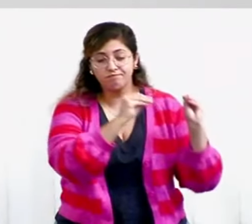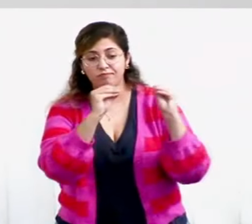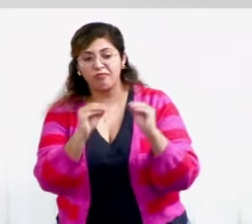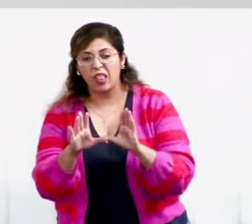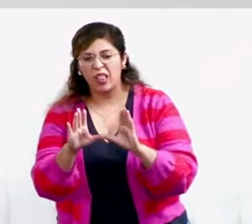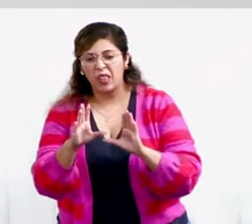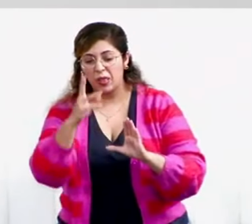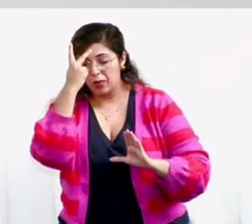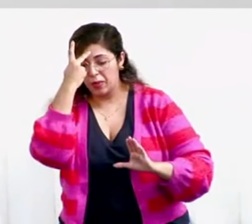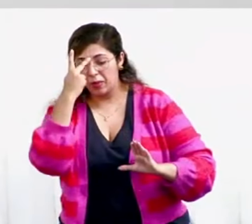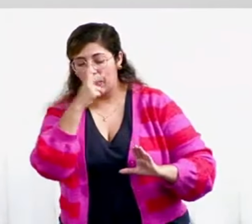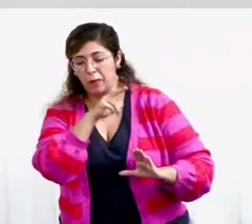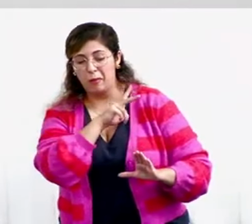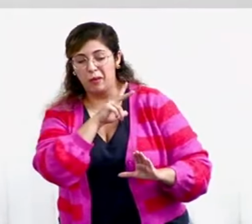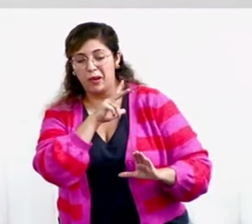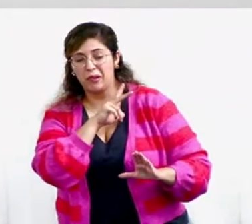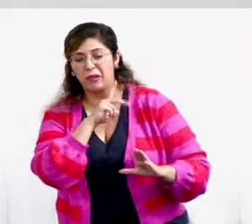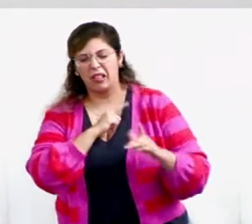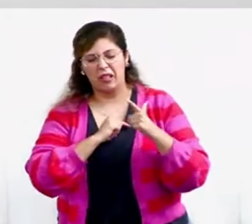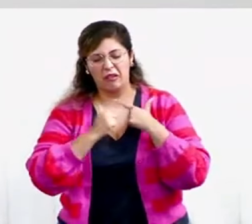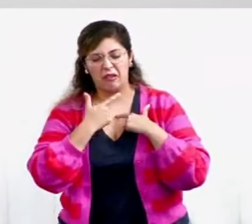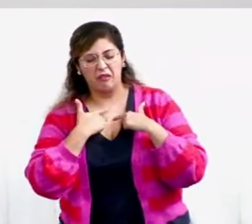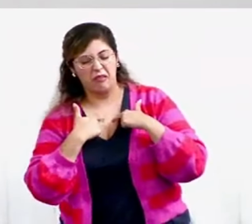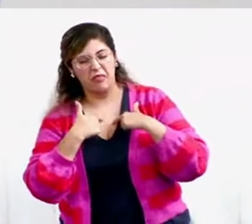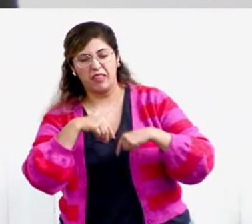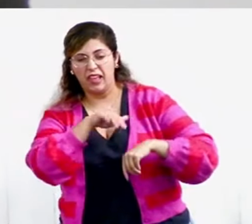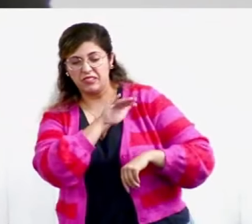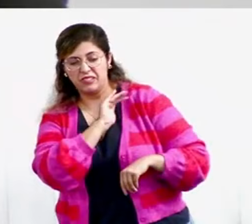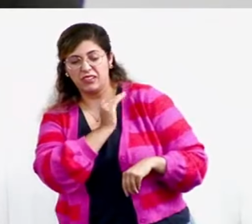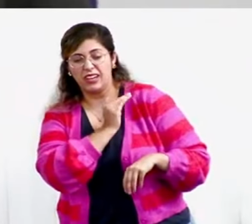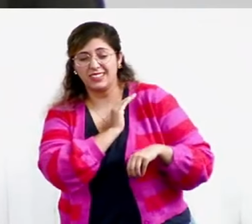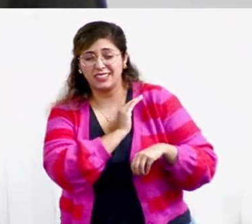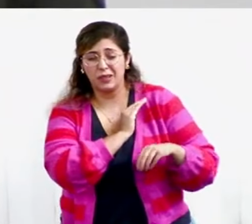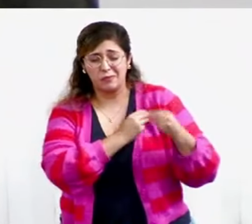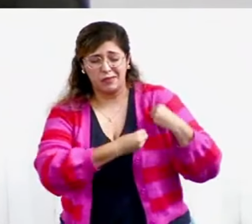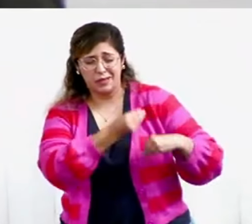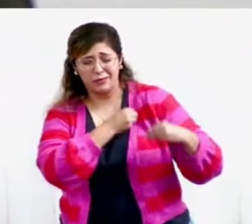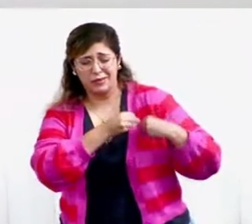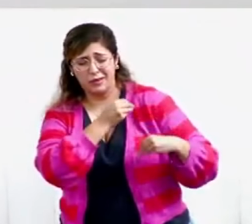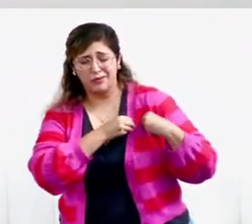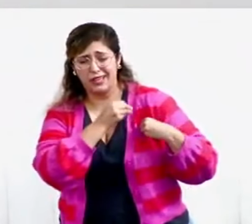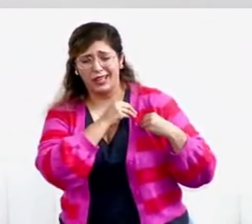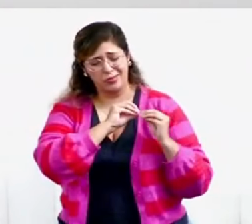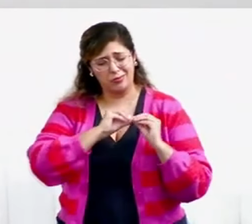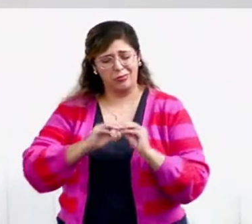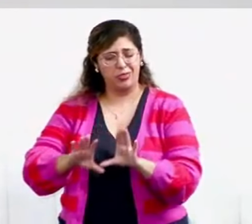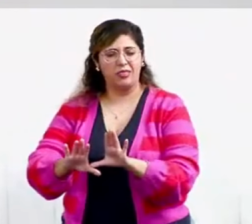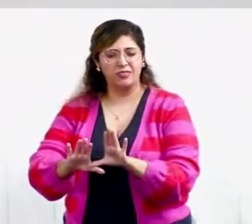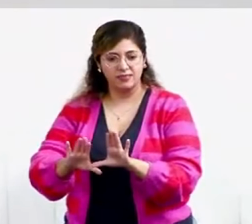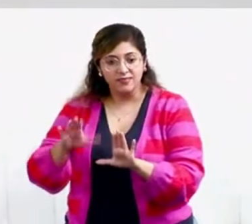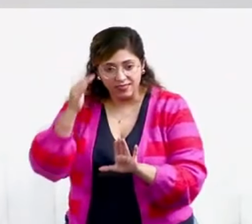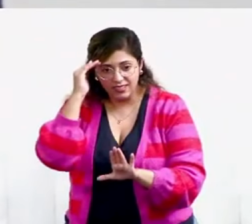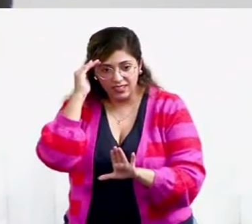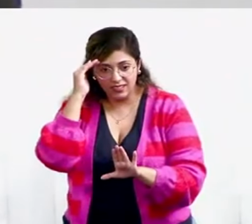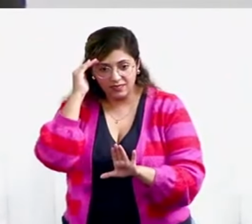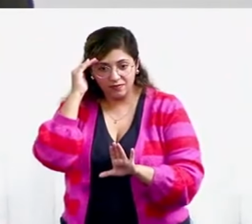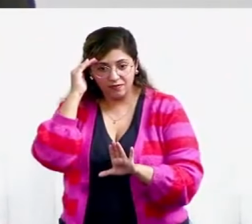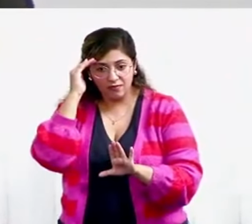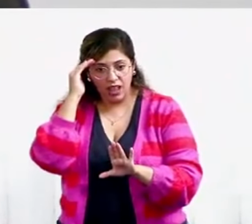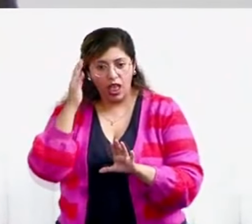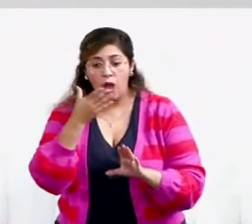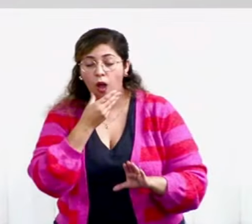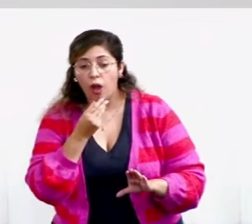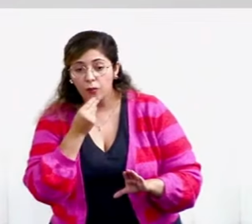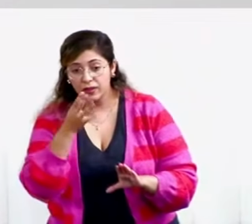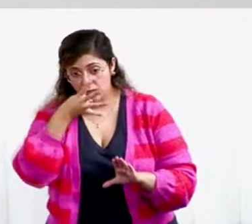próprias paixões, porque mesmo tendo o conhecimento de Deus, e ali ele vai falar do conhecimento de Deus no